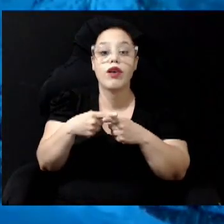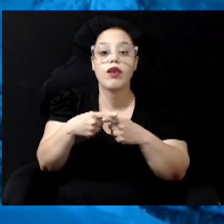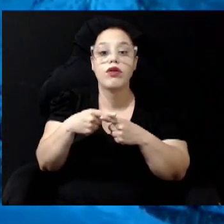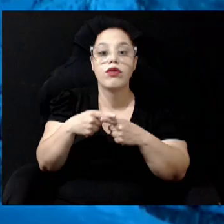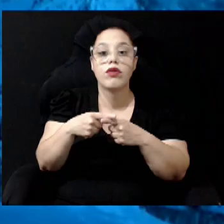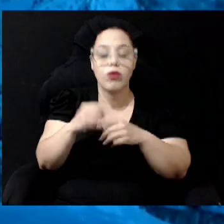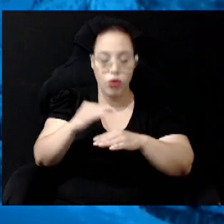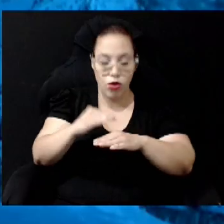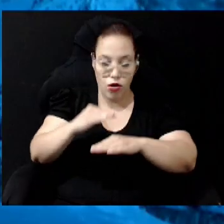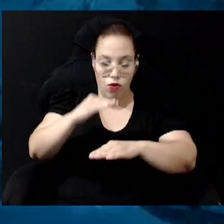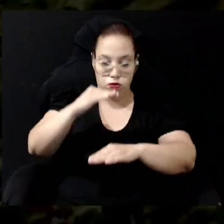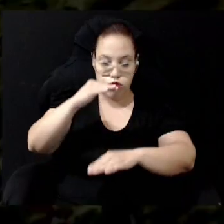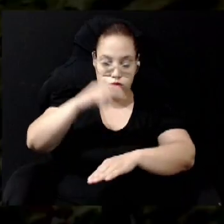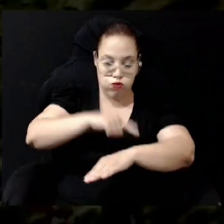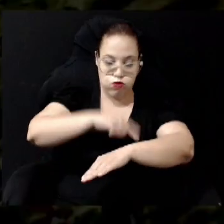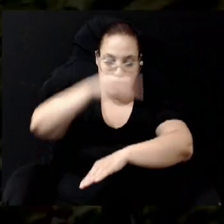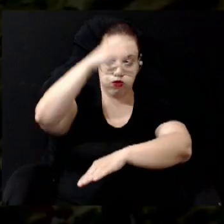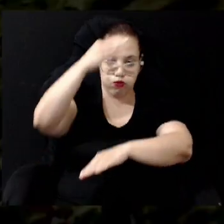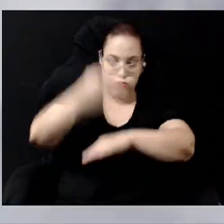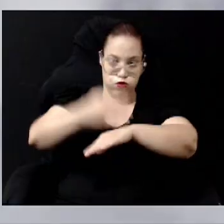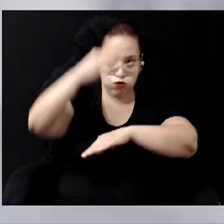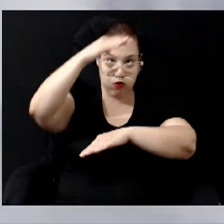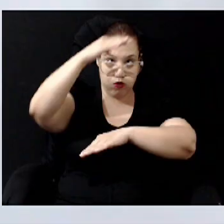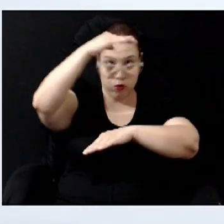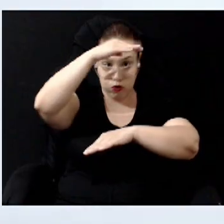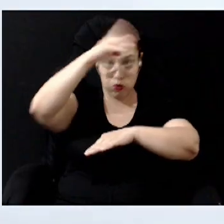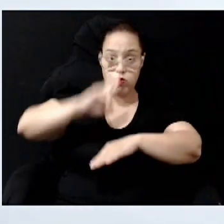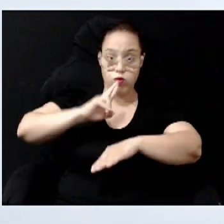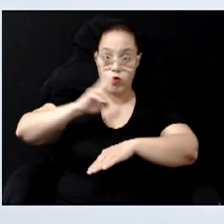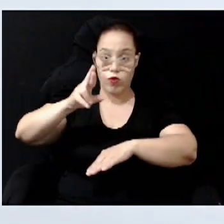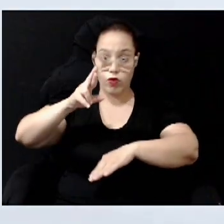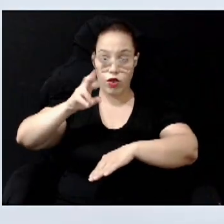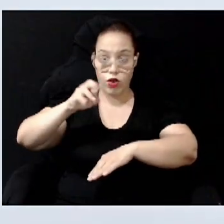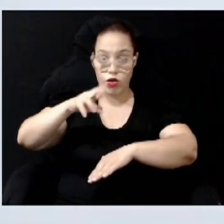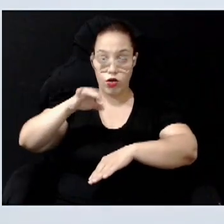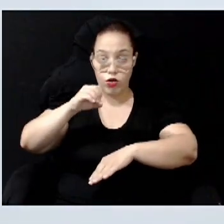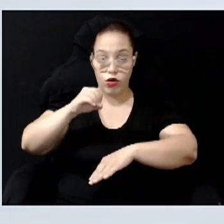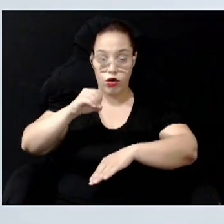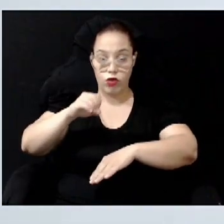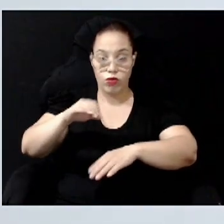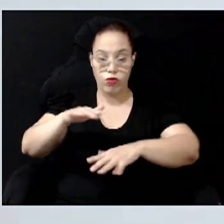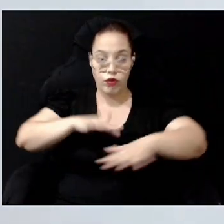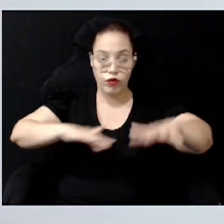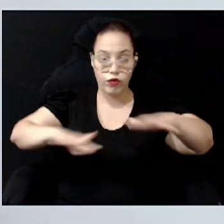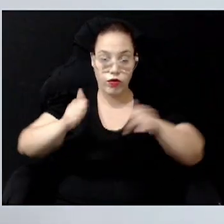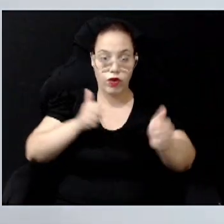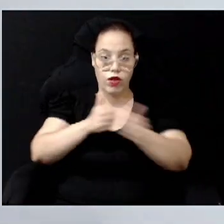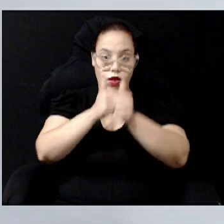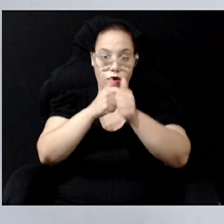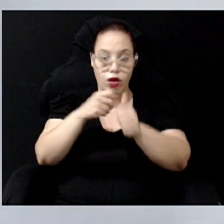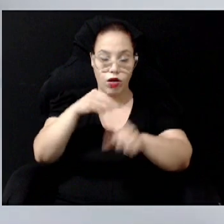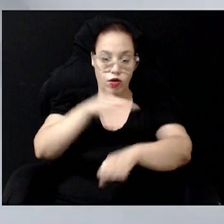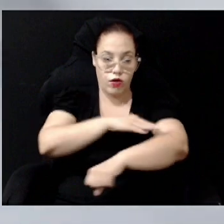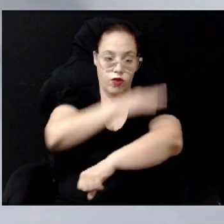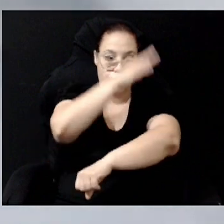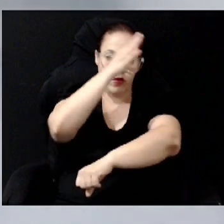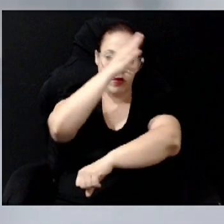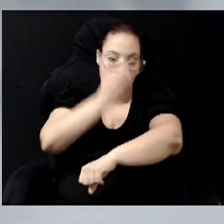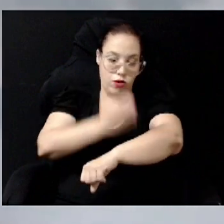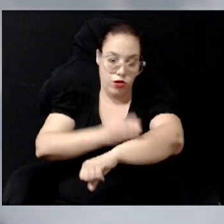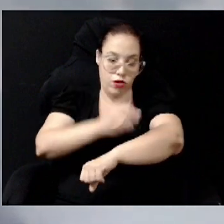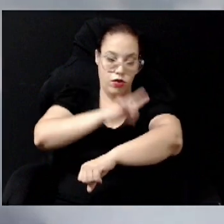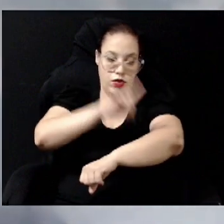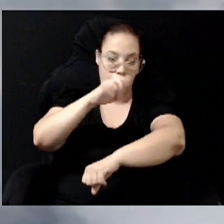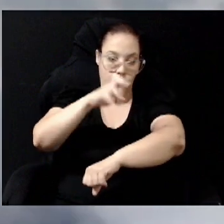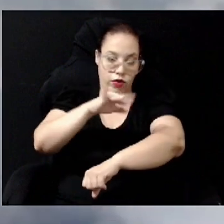do topo do mundo pode ser o resultado de uma erosão intensa na região próxima à montanha. Localizado na fronteira entre o